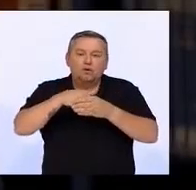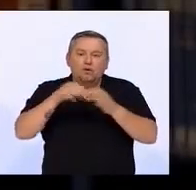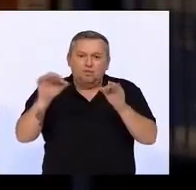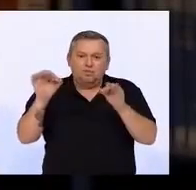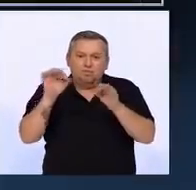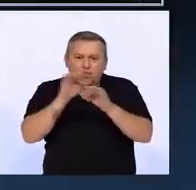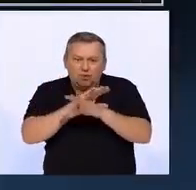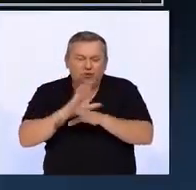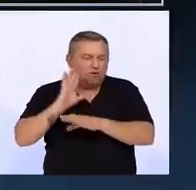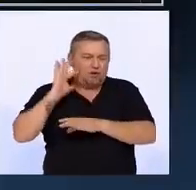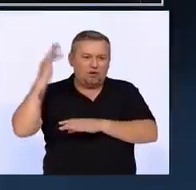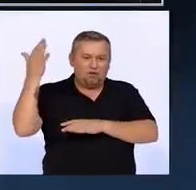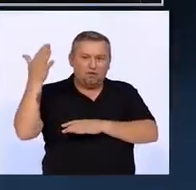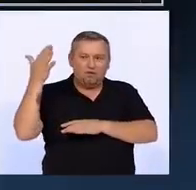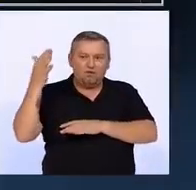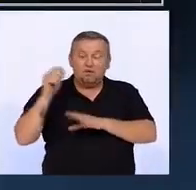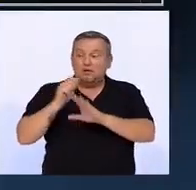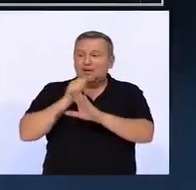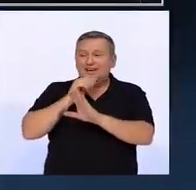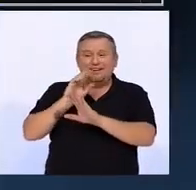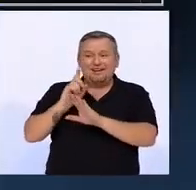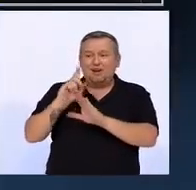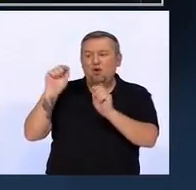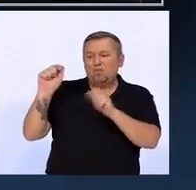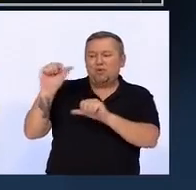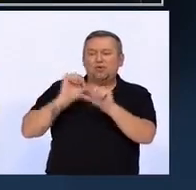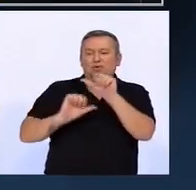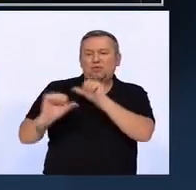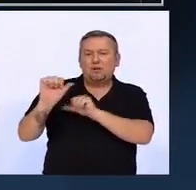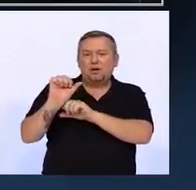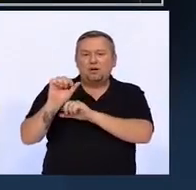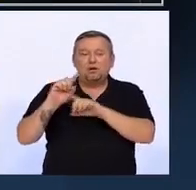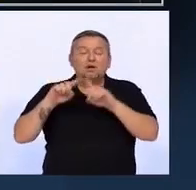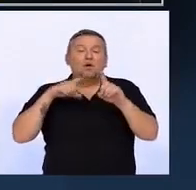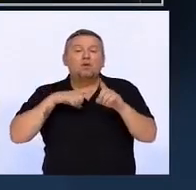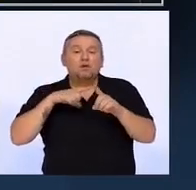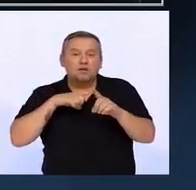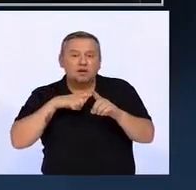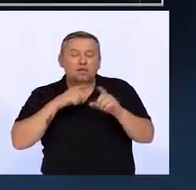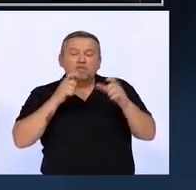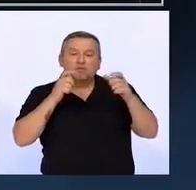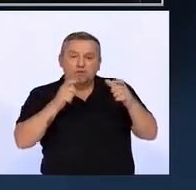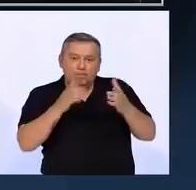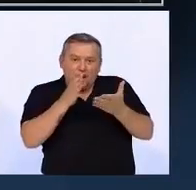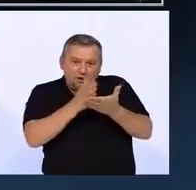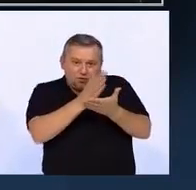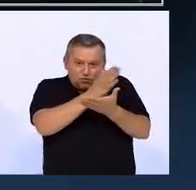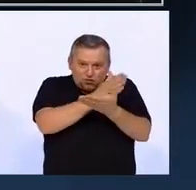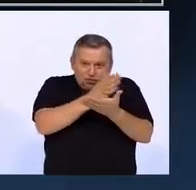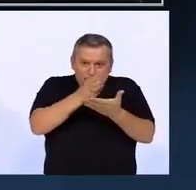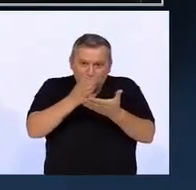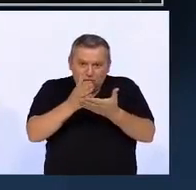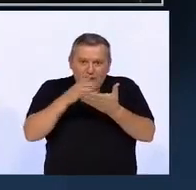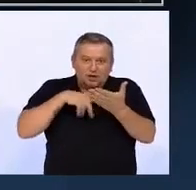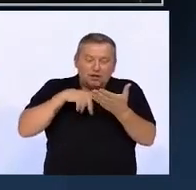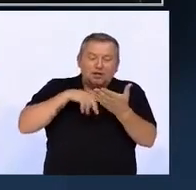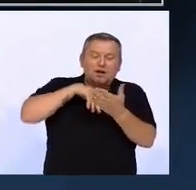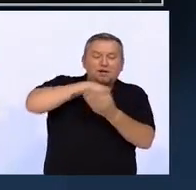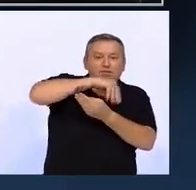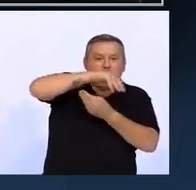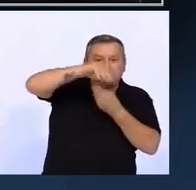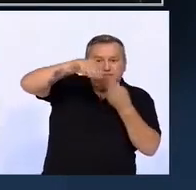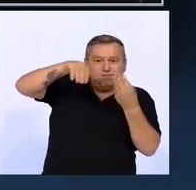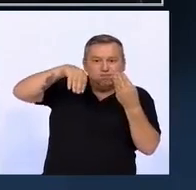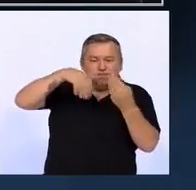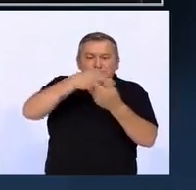definitivo, cristalizado, ele diz que não, que pode mudar o voto. Então, eu acho que existe um espaço dentro desta polarização, tá,